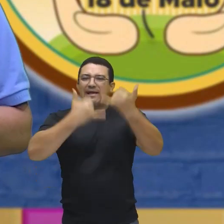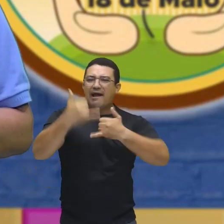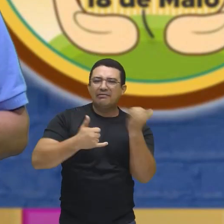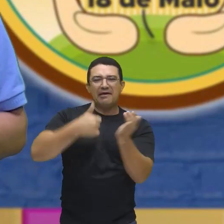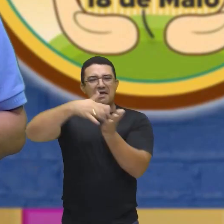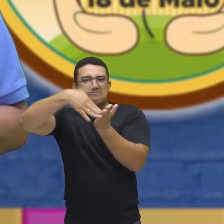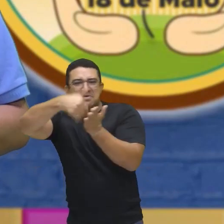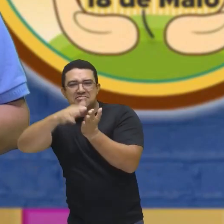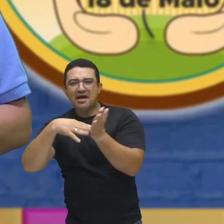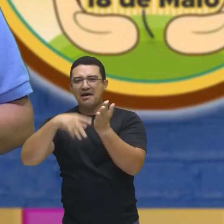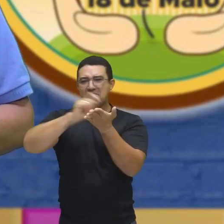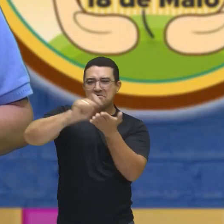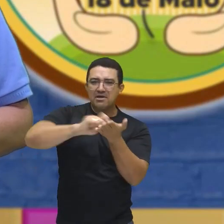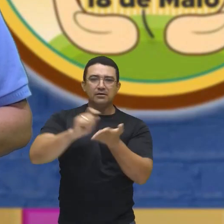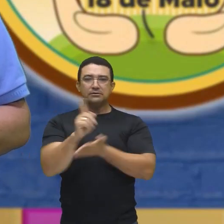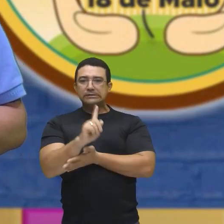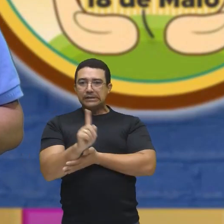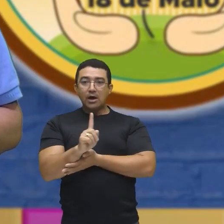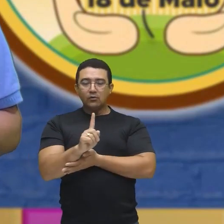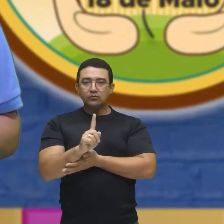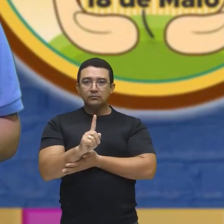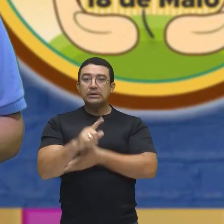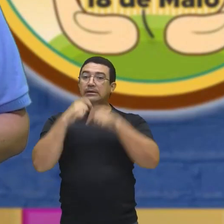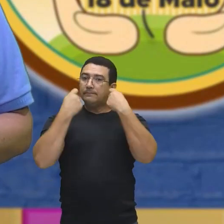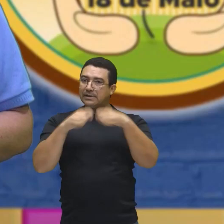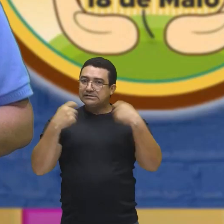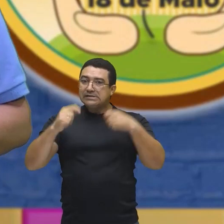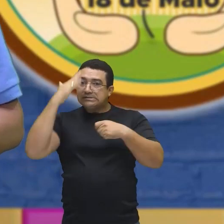você entender a arte, você precisa entender um pouco de